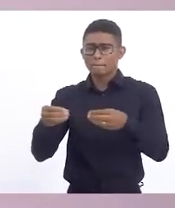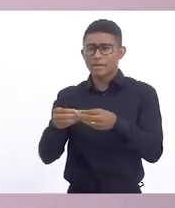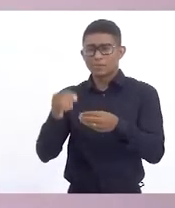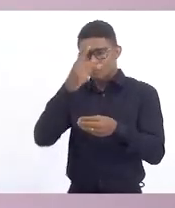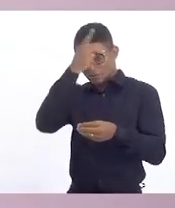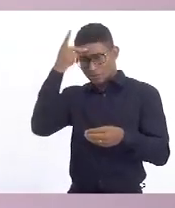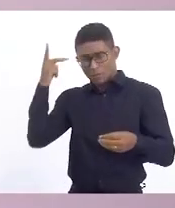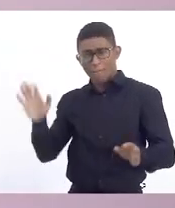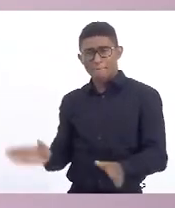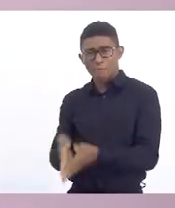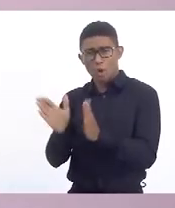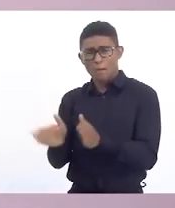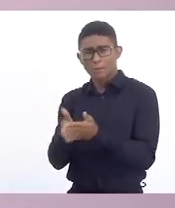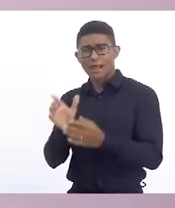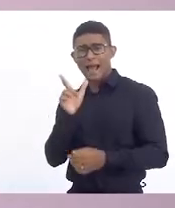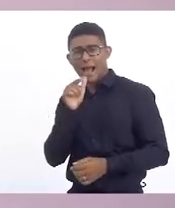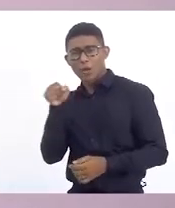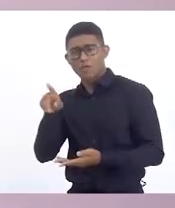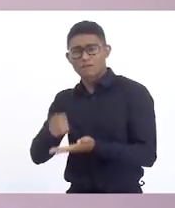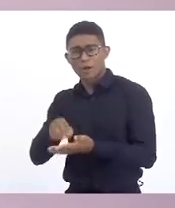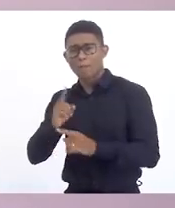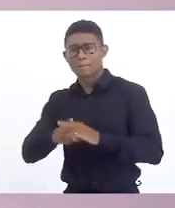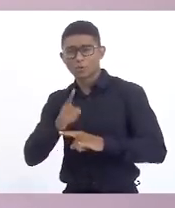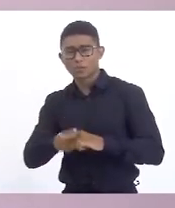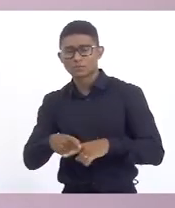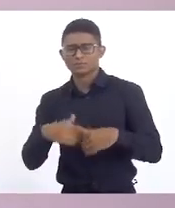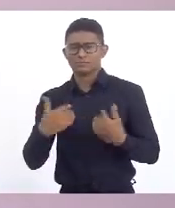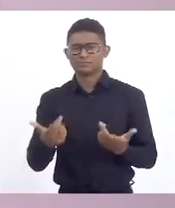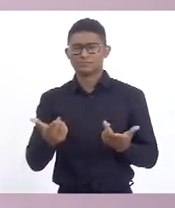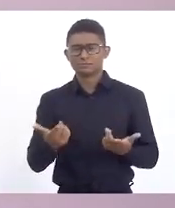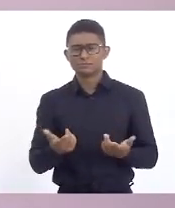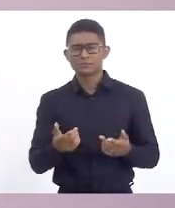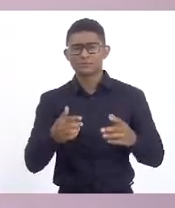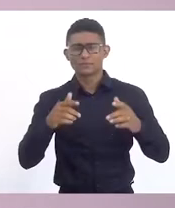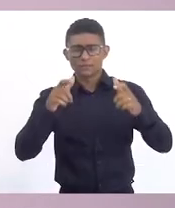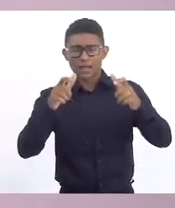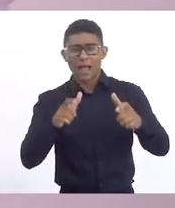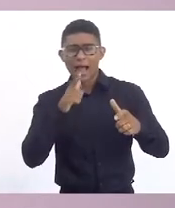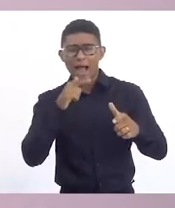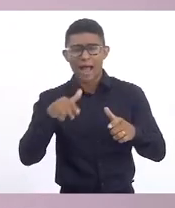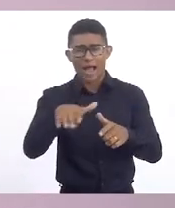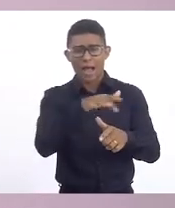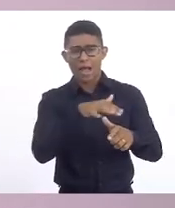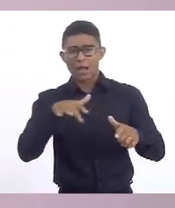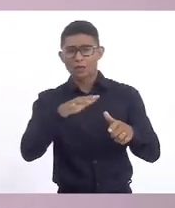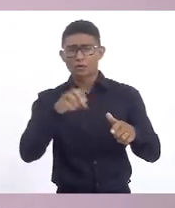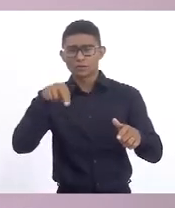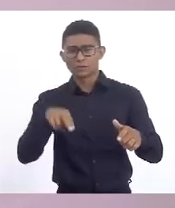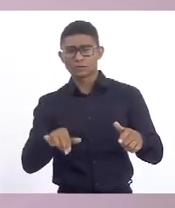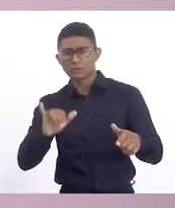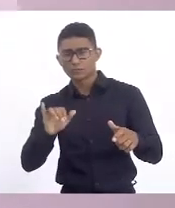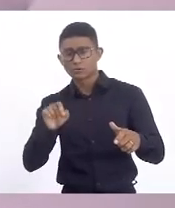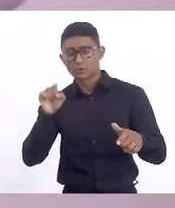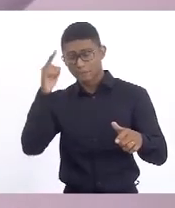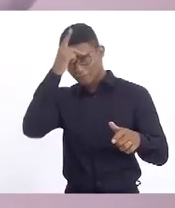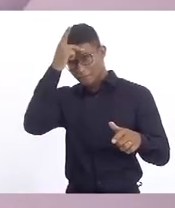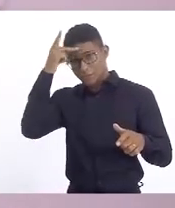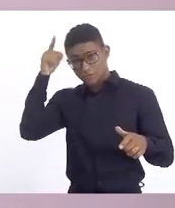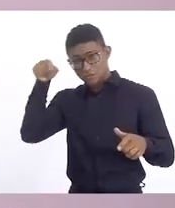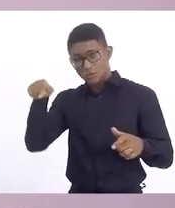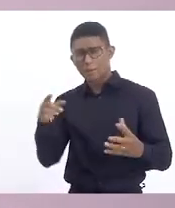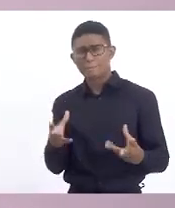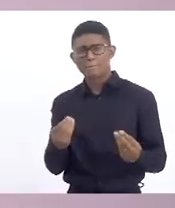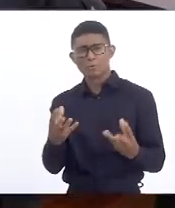água. Então, você tem água produzida em Nova Iguaçu, uma parcela imensa da população de Nova Iguaçu, aquela música